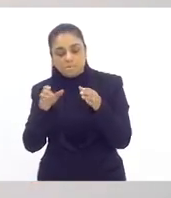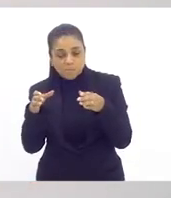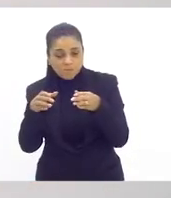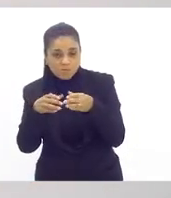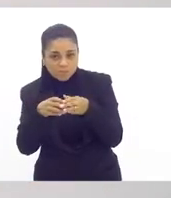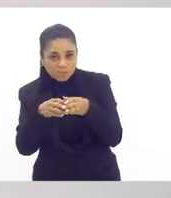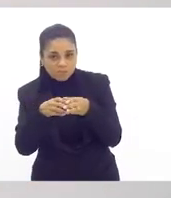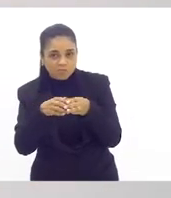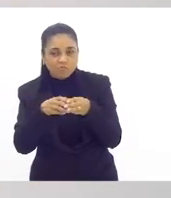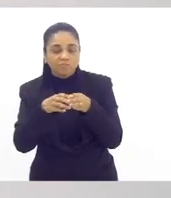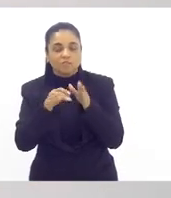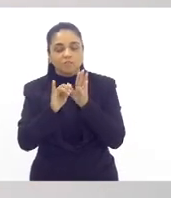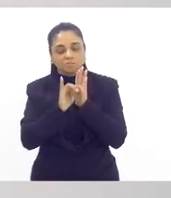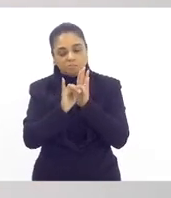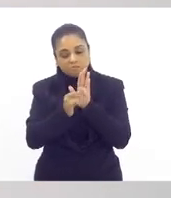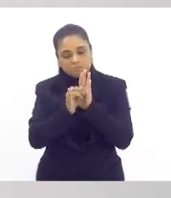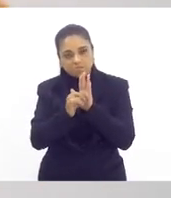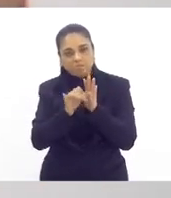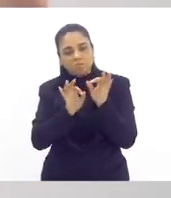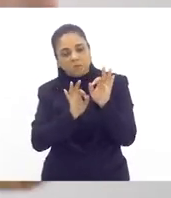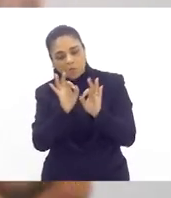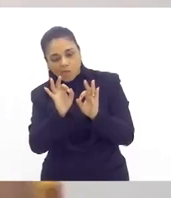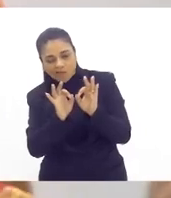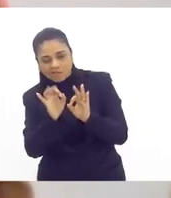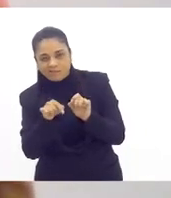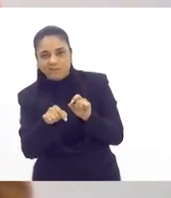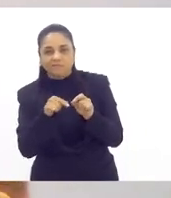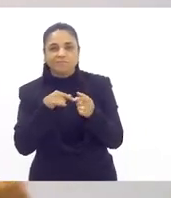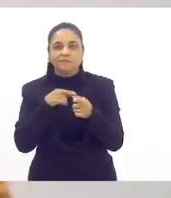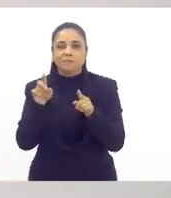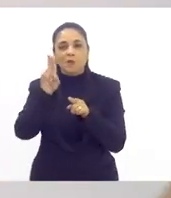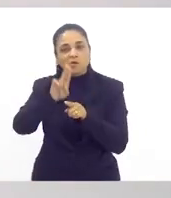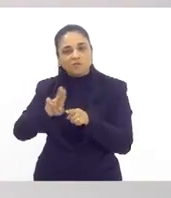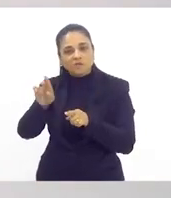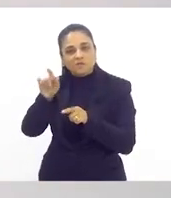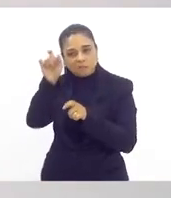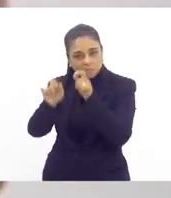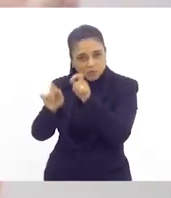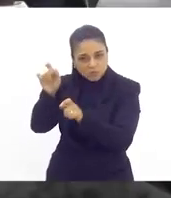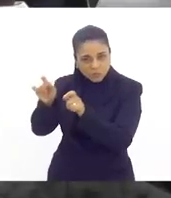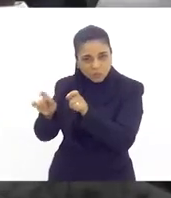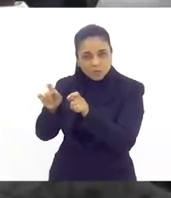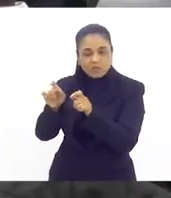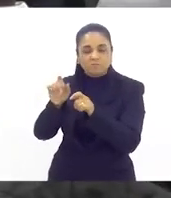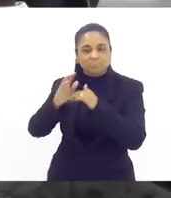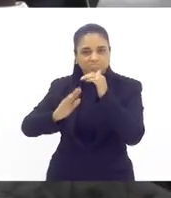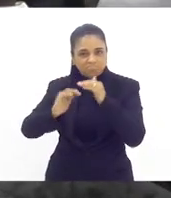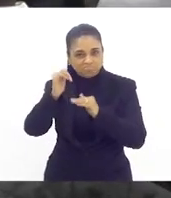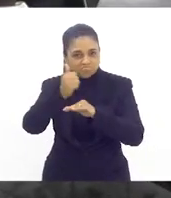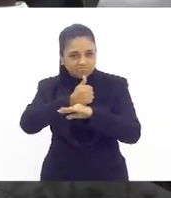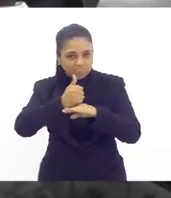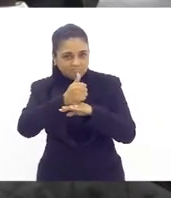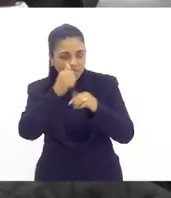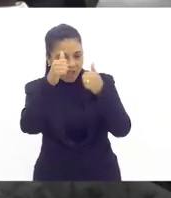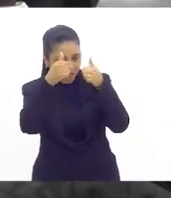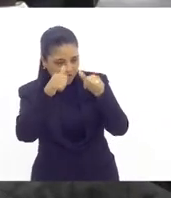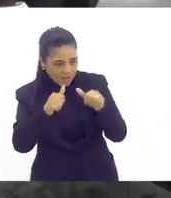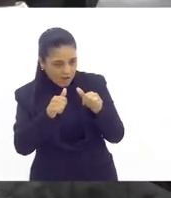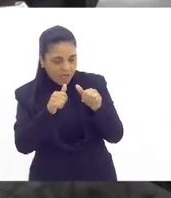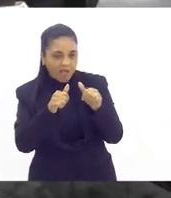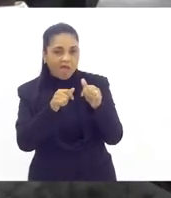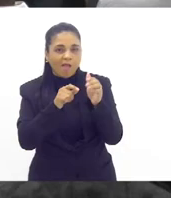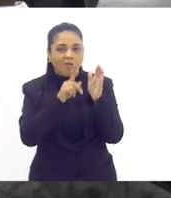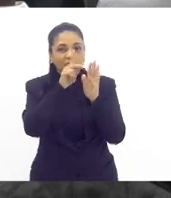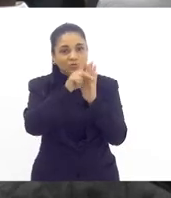nossa chamada que a gente está construindo a gente vai contar com a universidade não só para avaliar os projetos